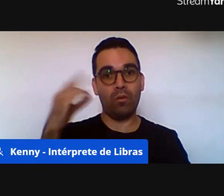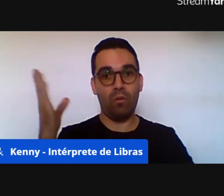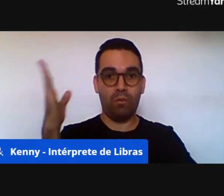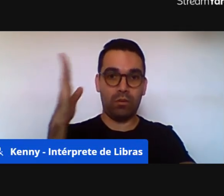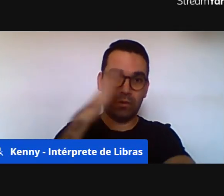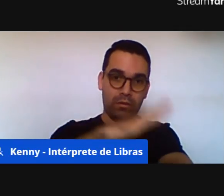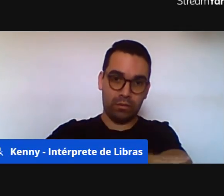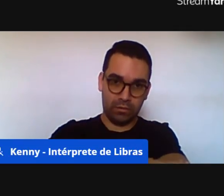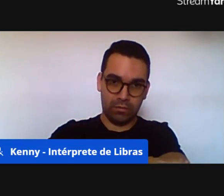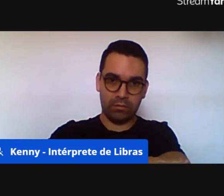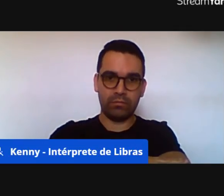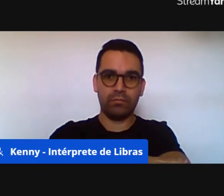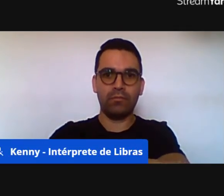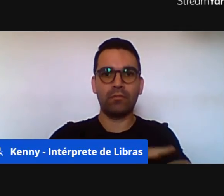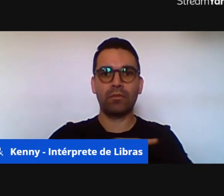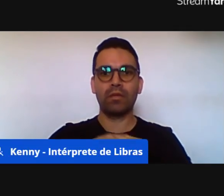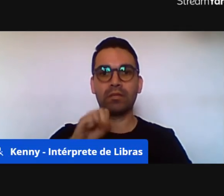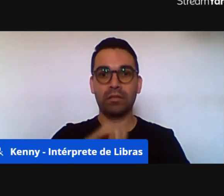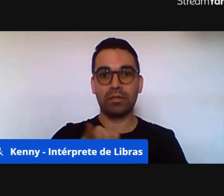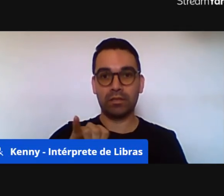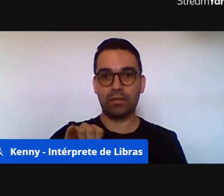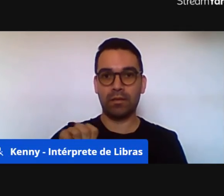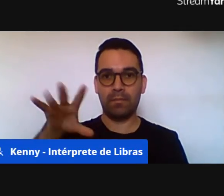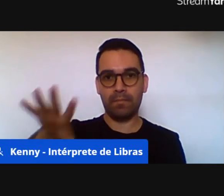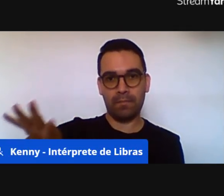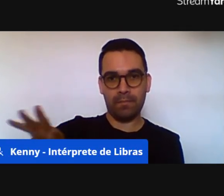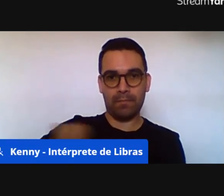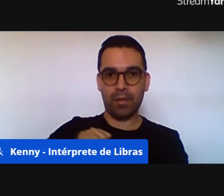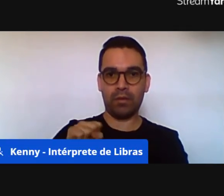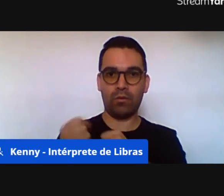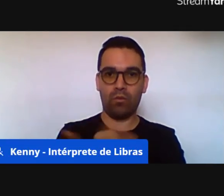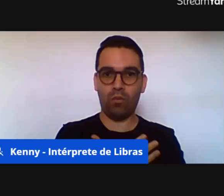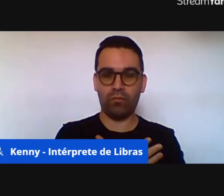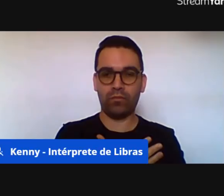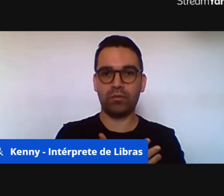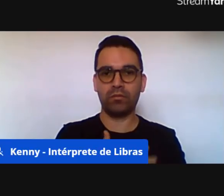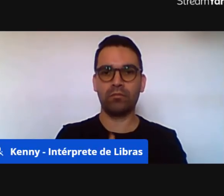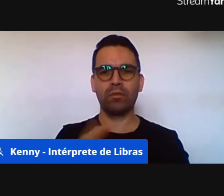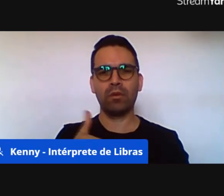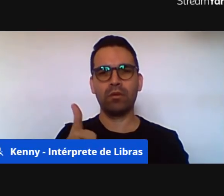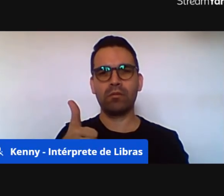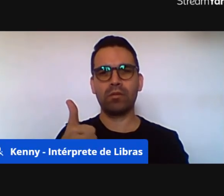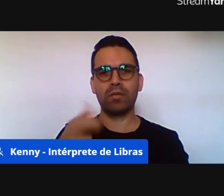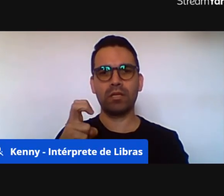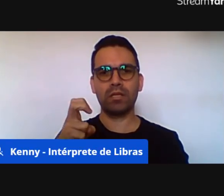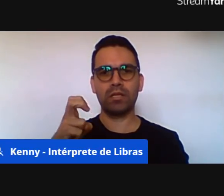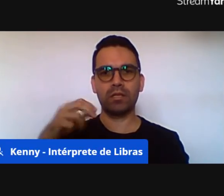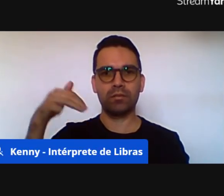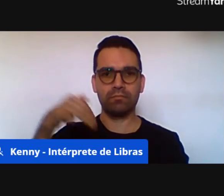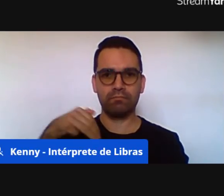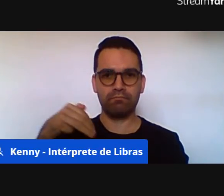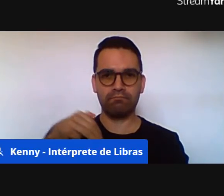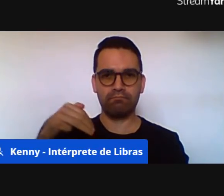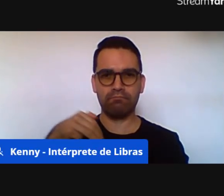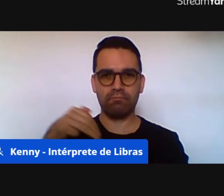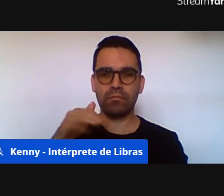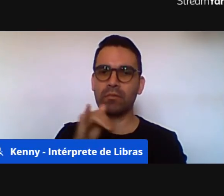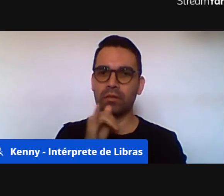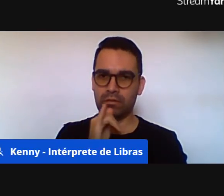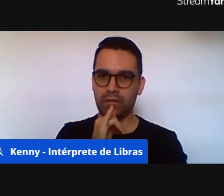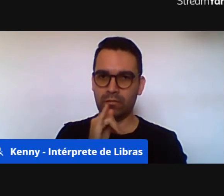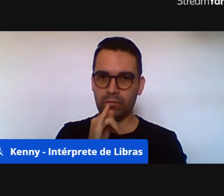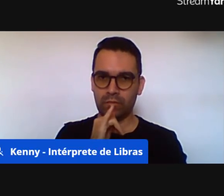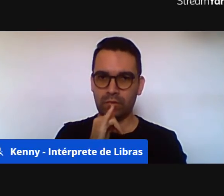Covid quando se fica em contato com uma pessoa por mais de 15 minutos. Então, aquele contato inicial que as crianças estão entrando